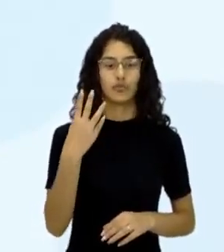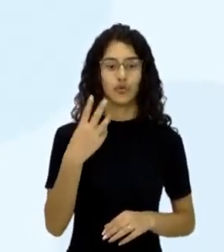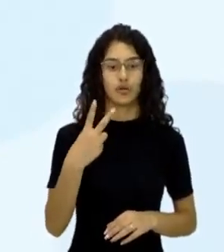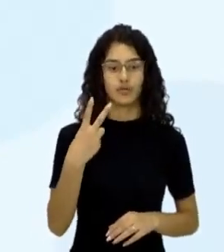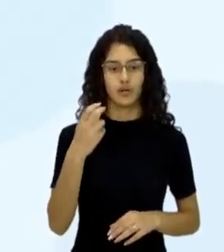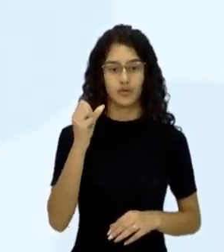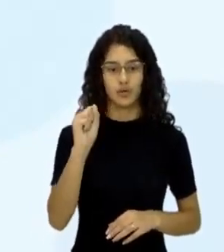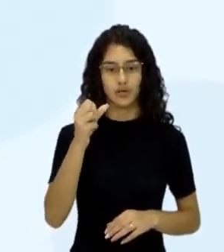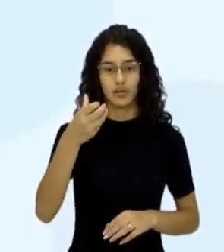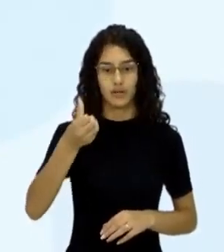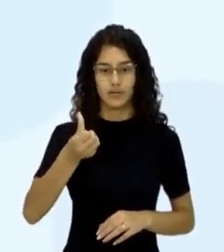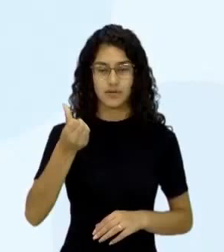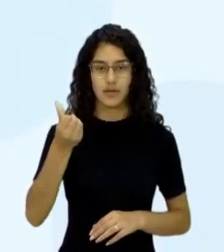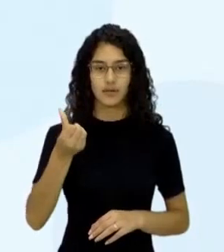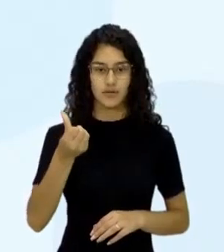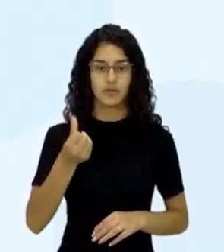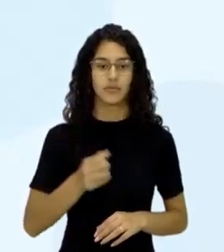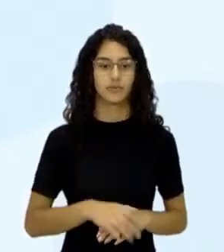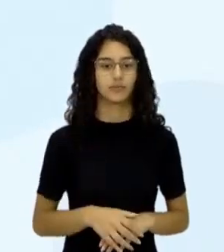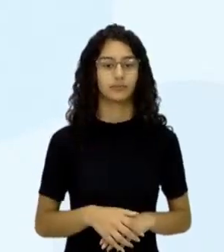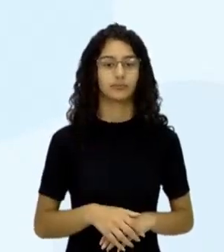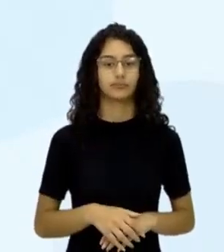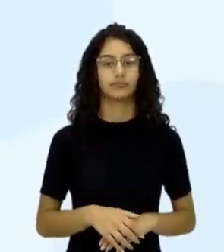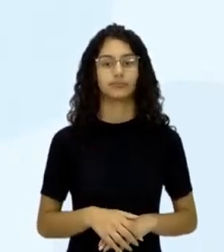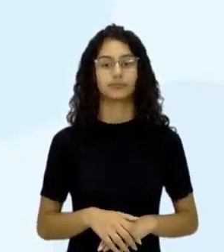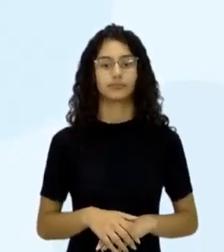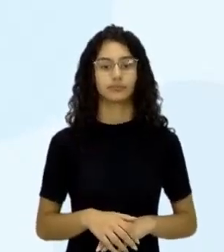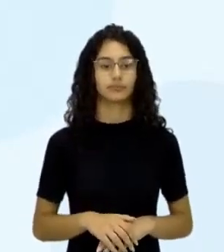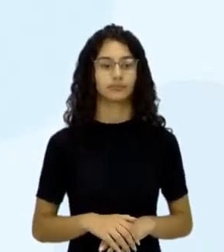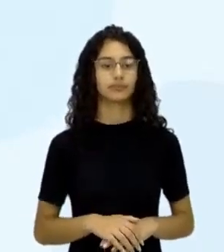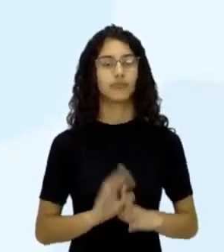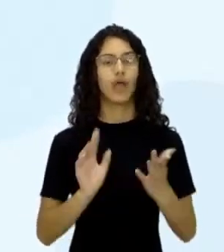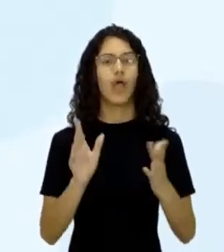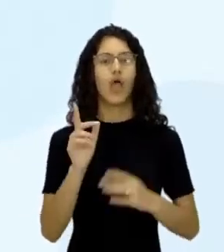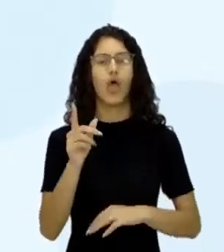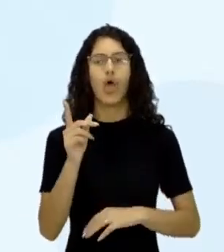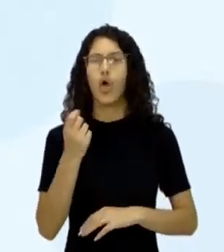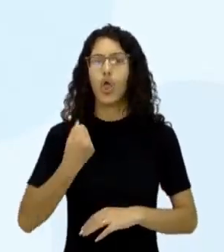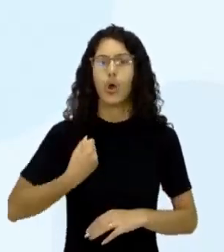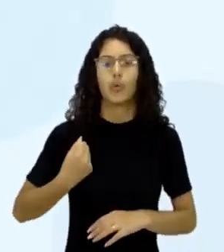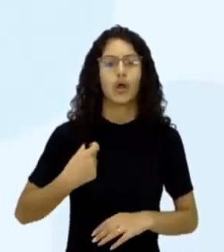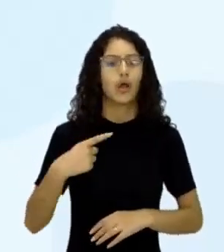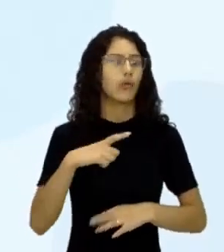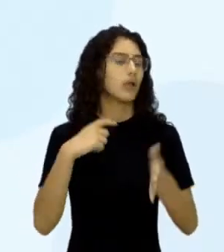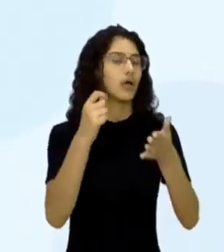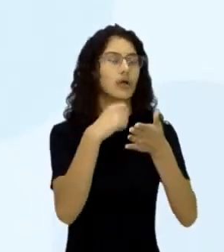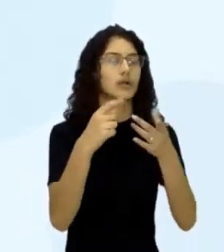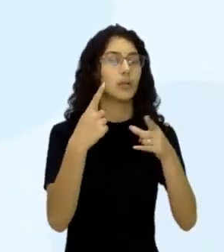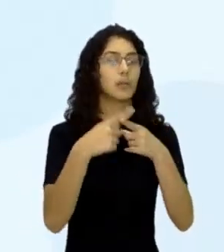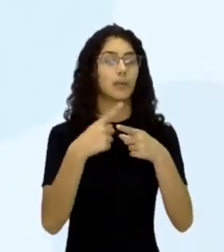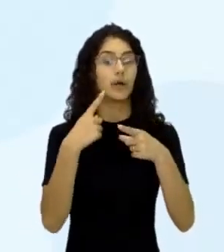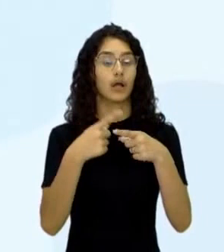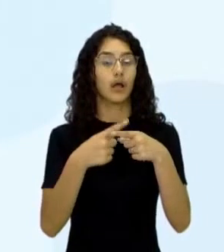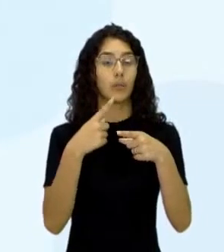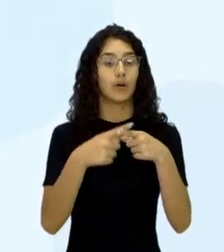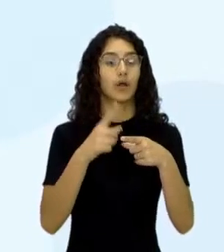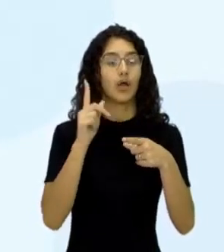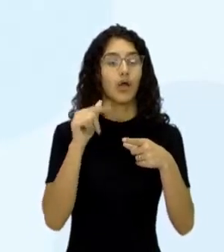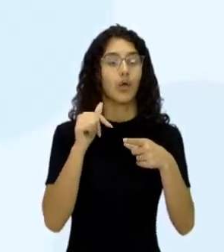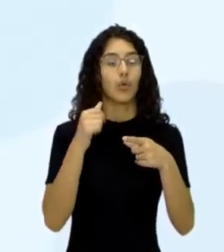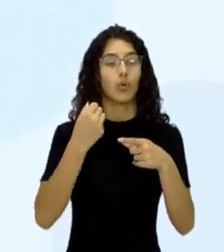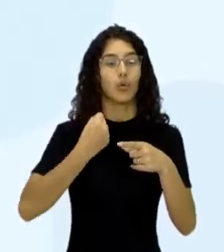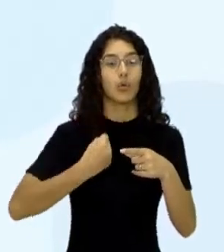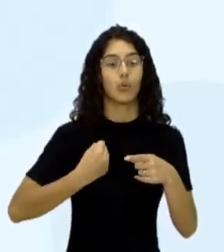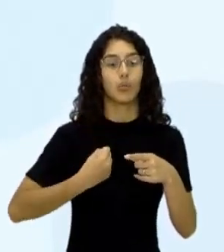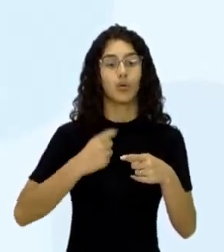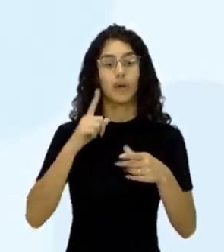286 metros. Vamos para uma distância desse tamanho. Bom, este número não está em notação, porque o número em notação,